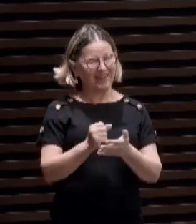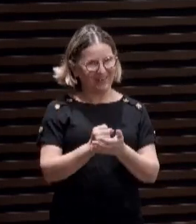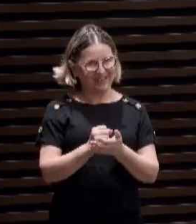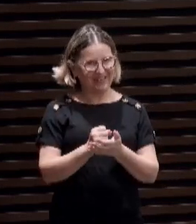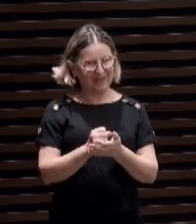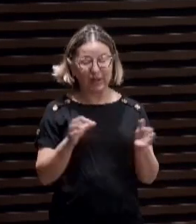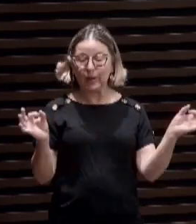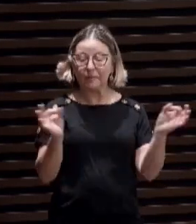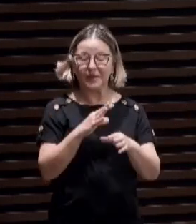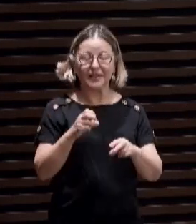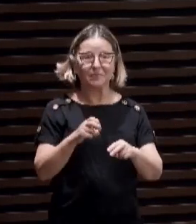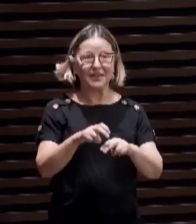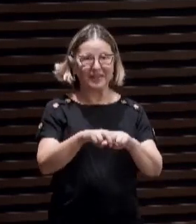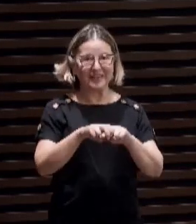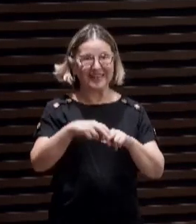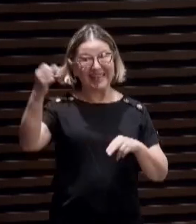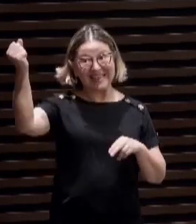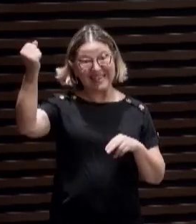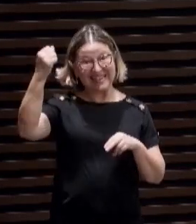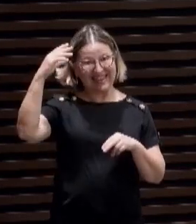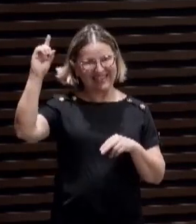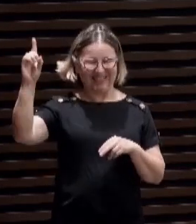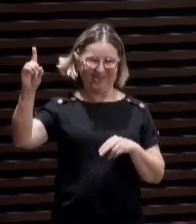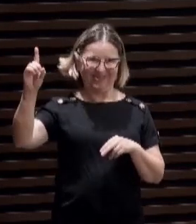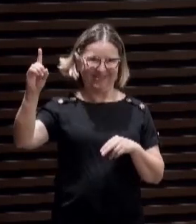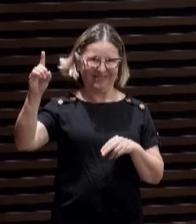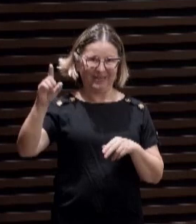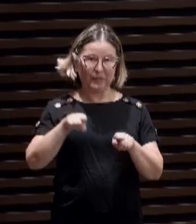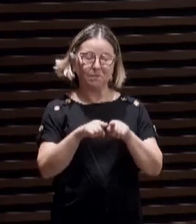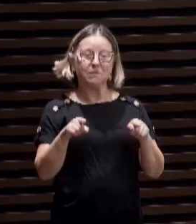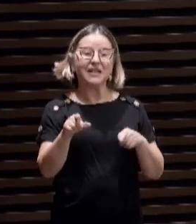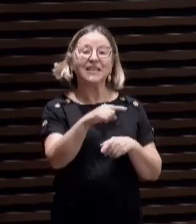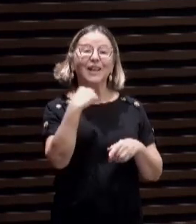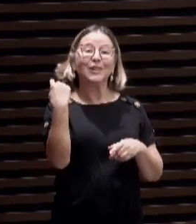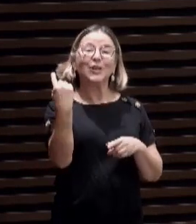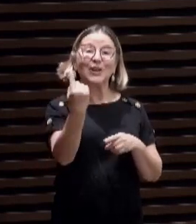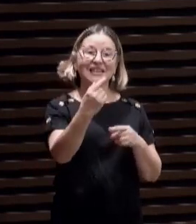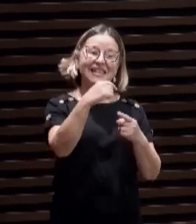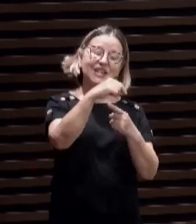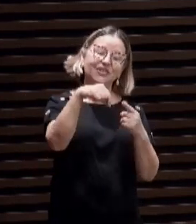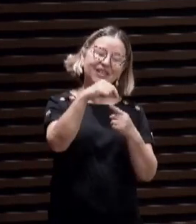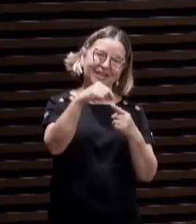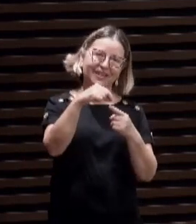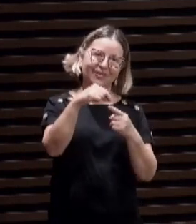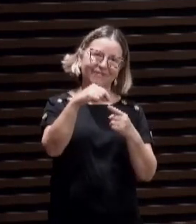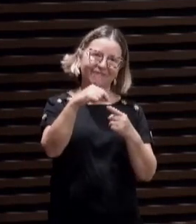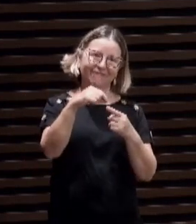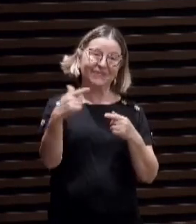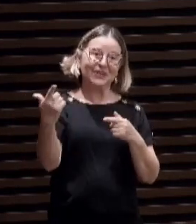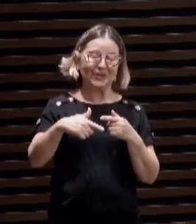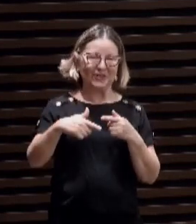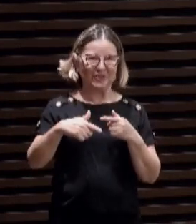santificação? Aí alguns acham que é pelas obras. Mas, de novo, é a graça de Deus que